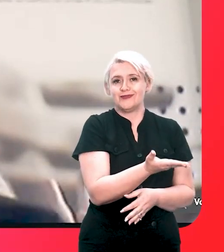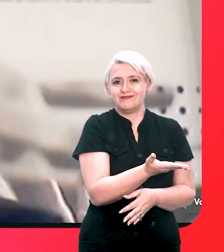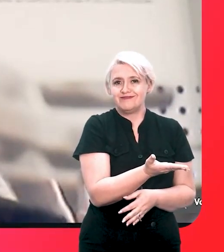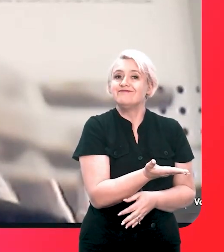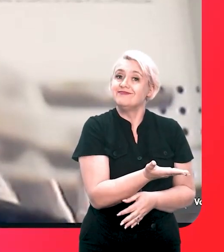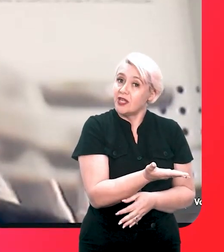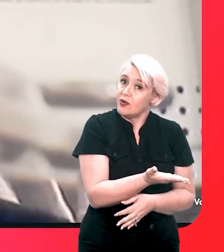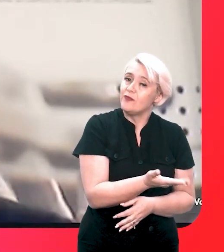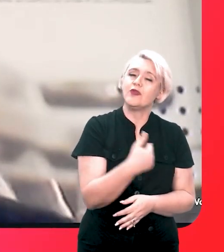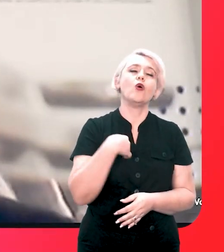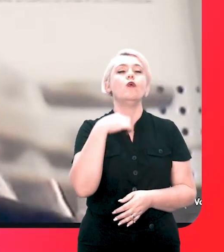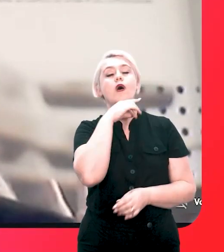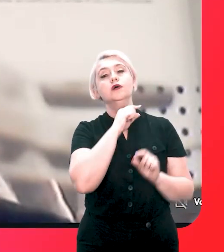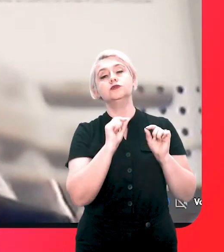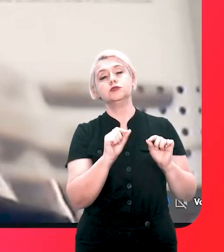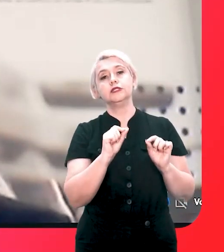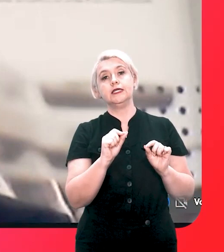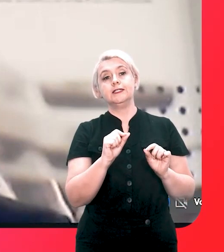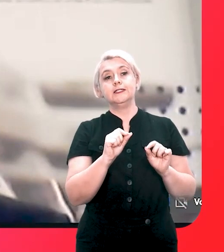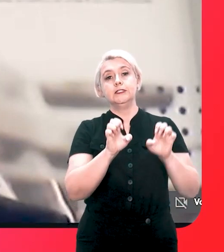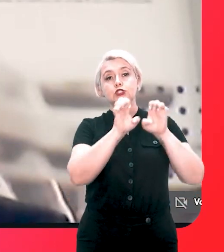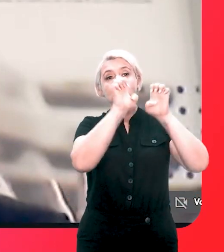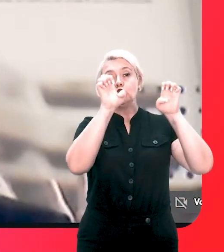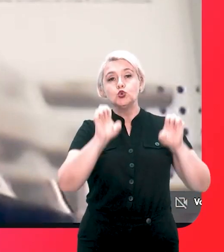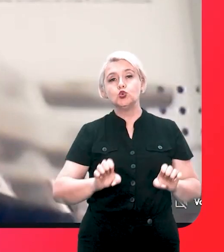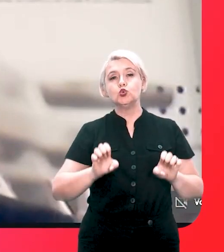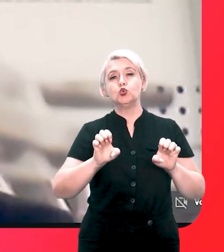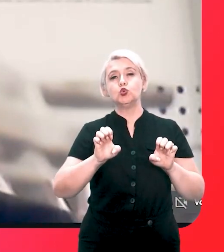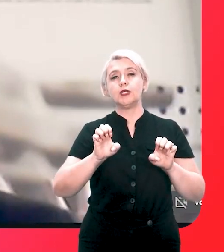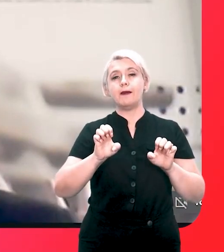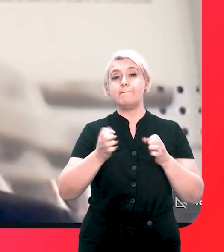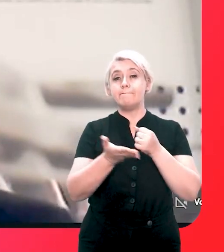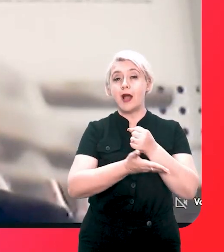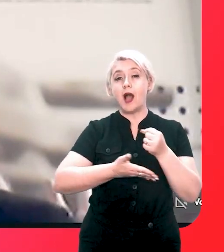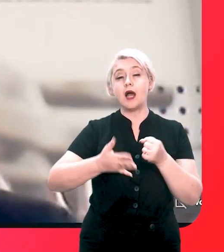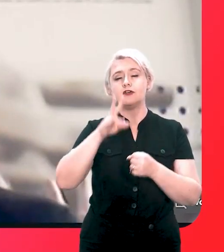Né? Então, eu acho que essa estruturação